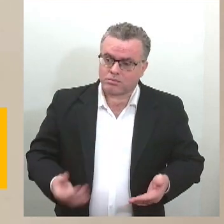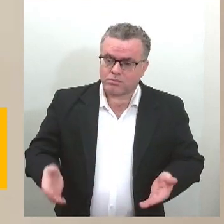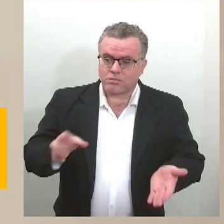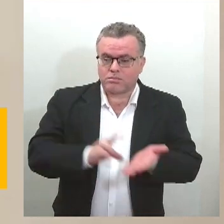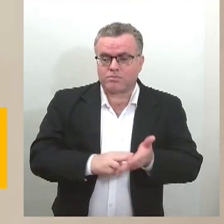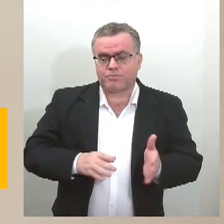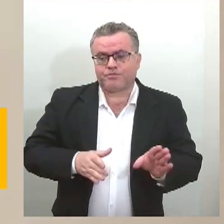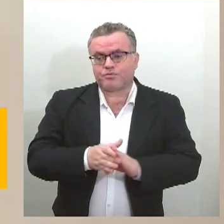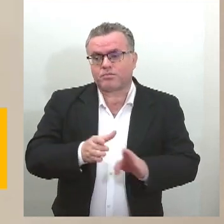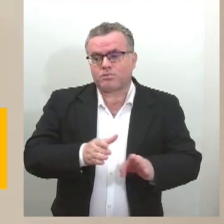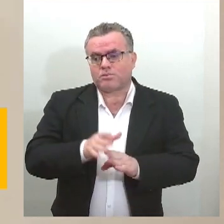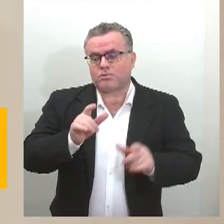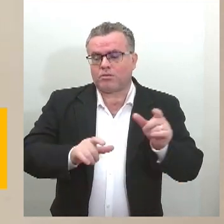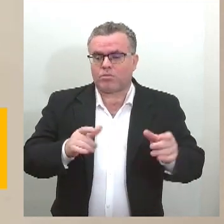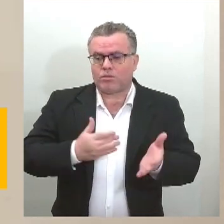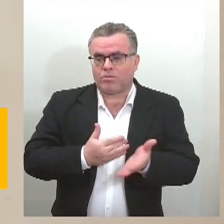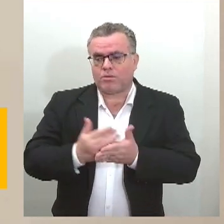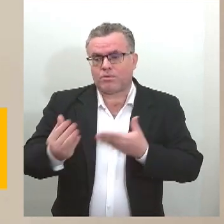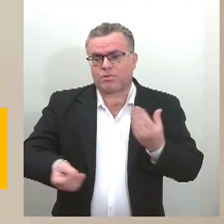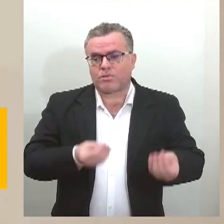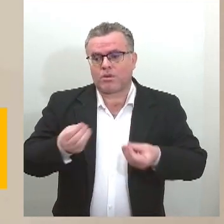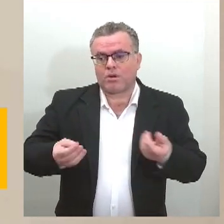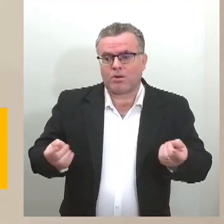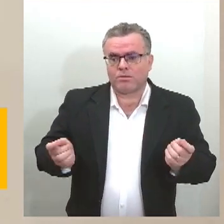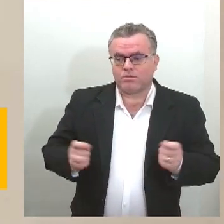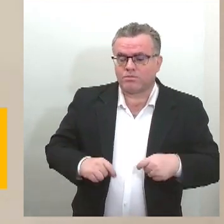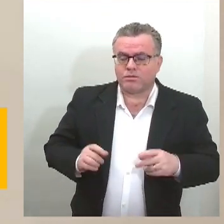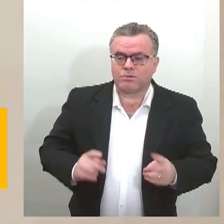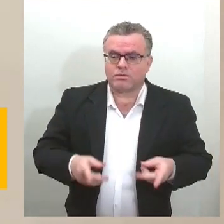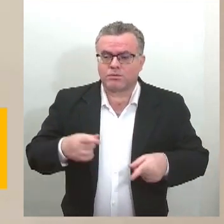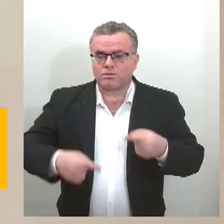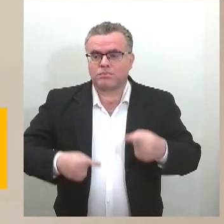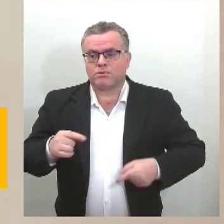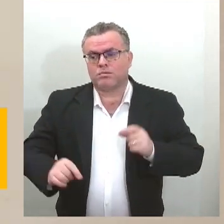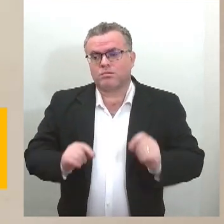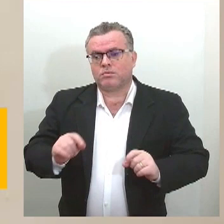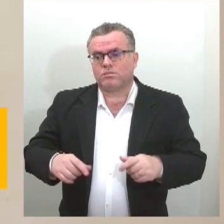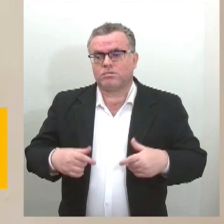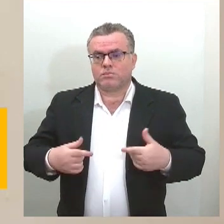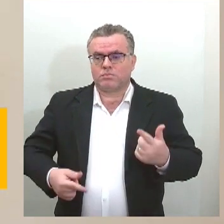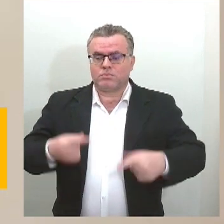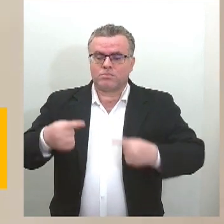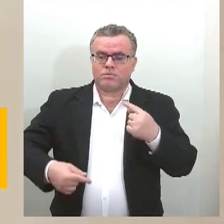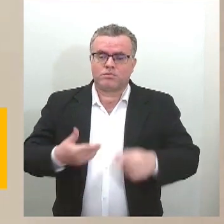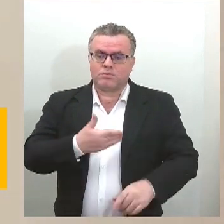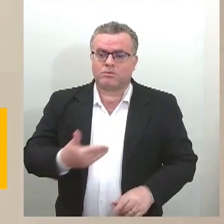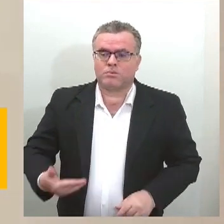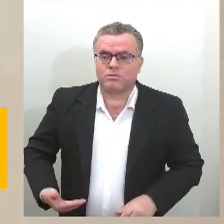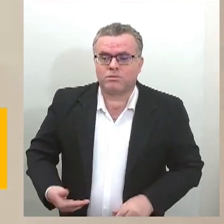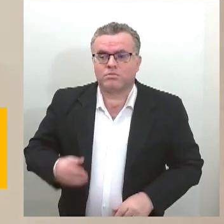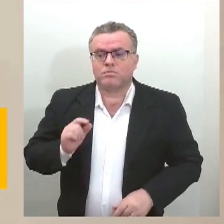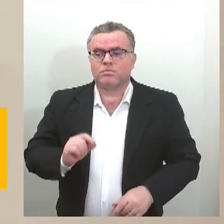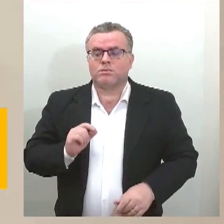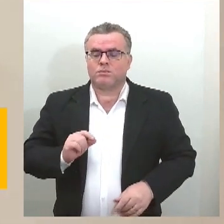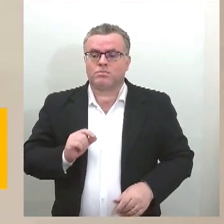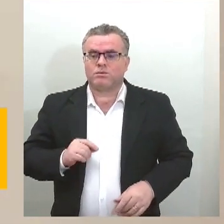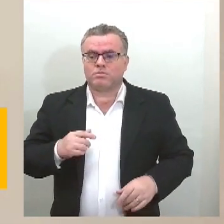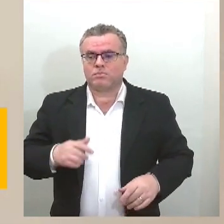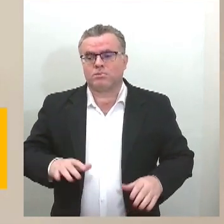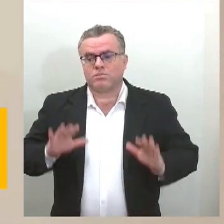gente começa a abrir a discussão para a construção de políticas públicas específicas que atendam